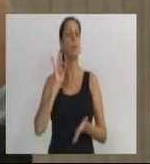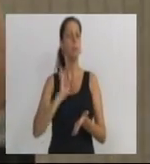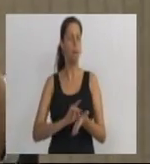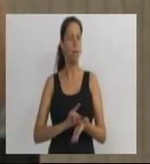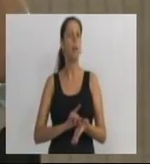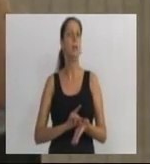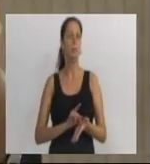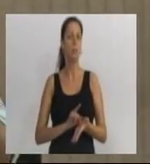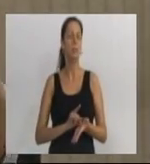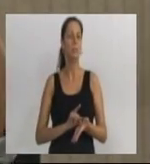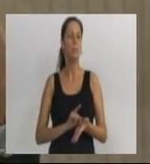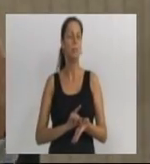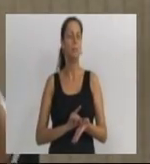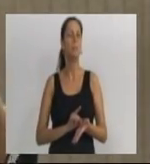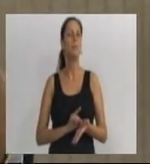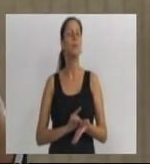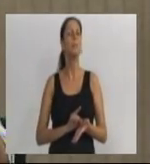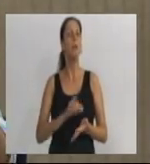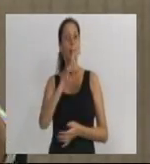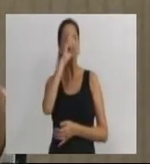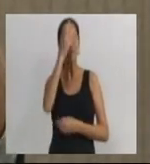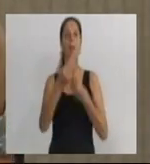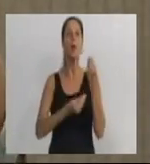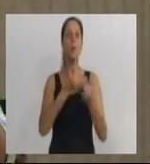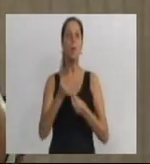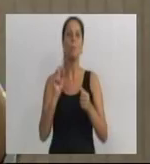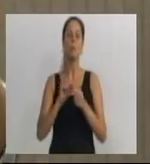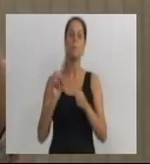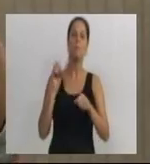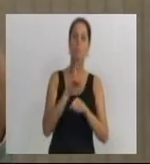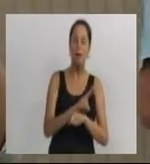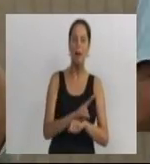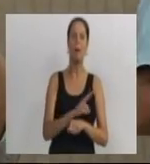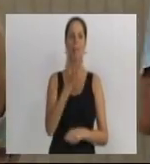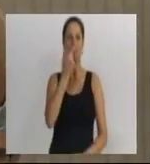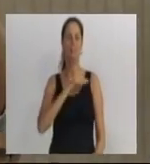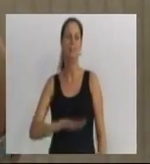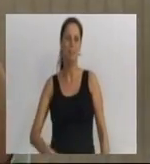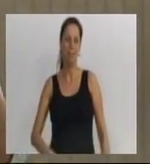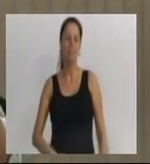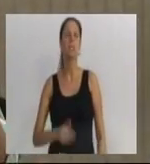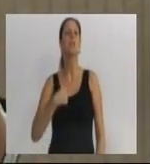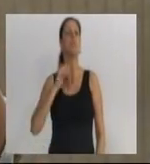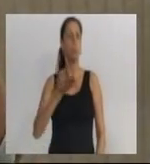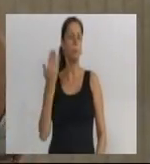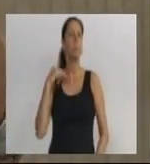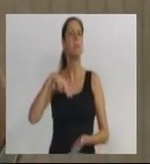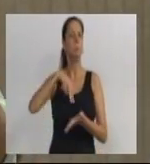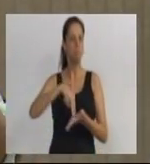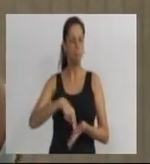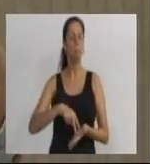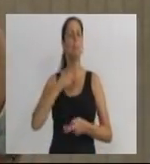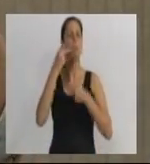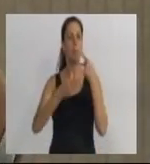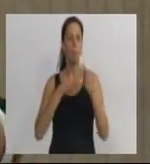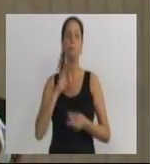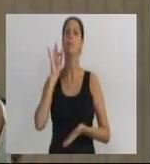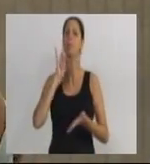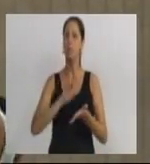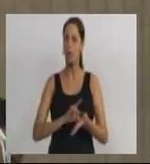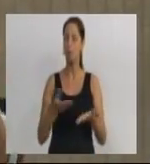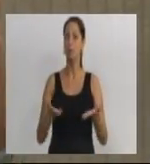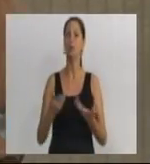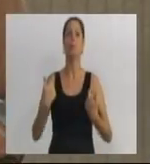a alternativas de vagas em creche. Eu já falei sobre isso na tribuna e queria me solidarizar a Vossa Excelência. Chegou a hora de termos soluções